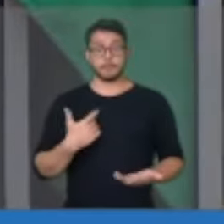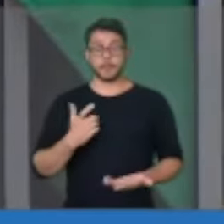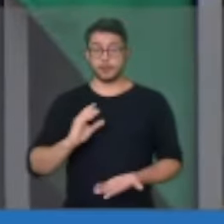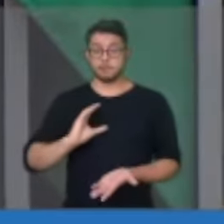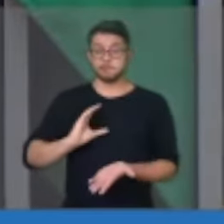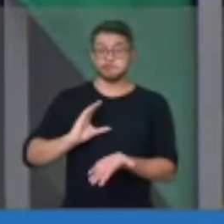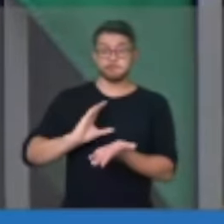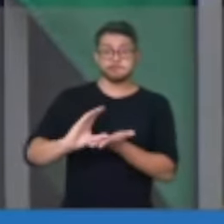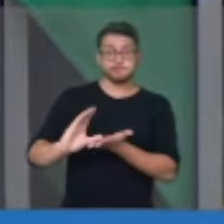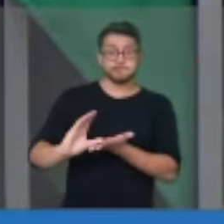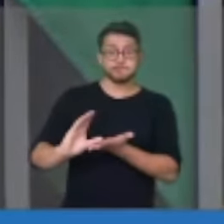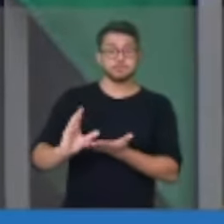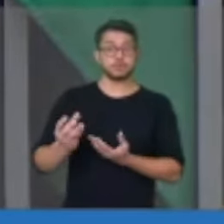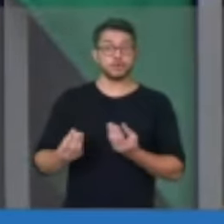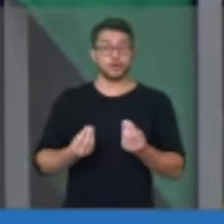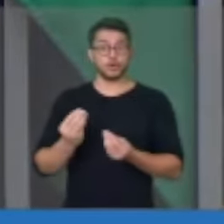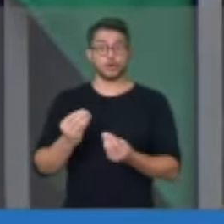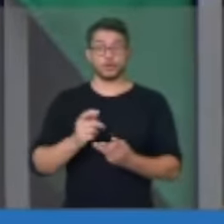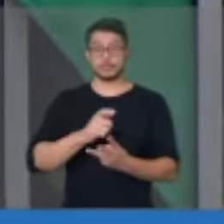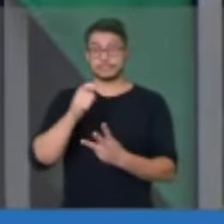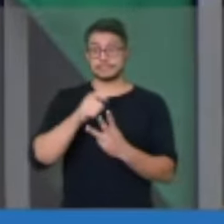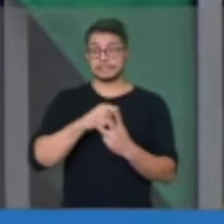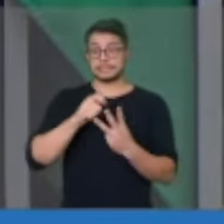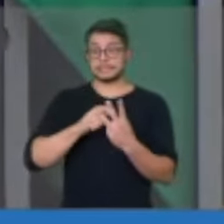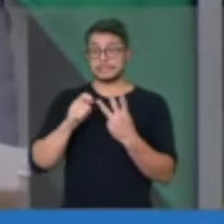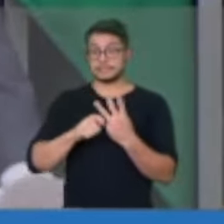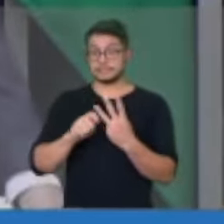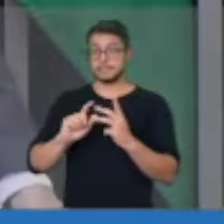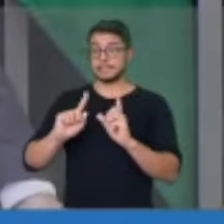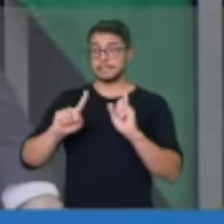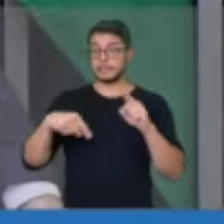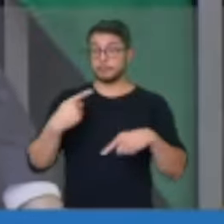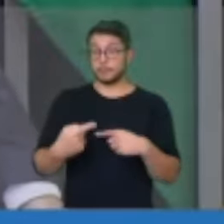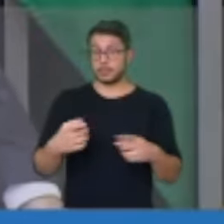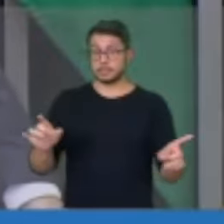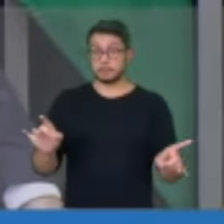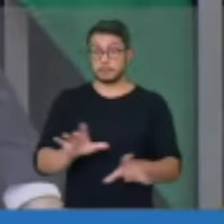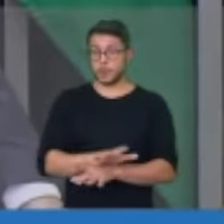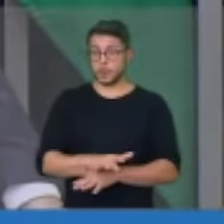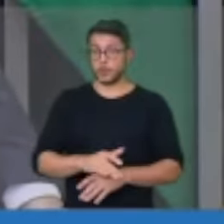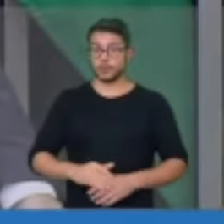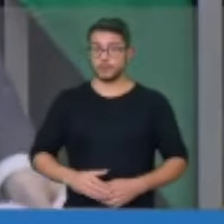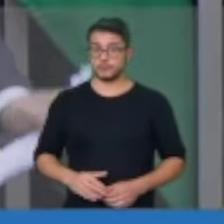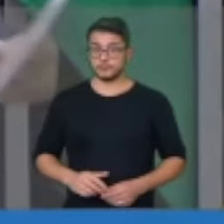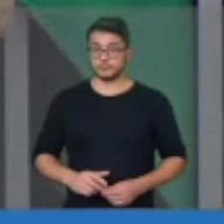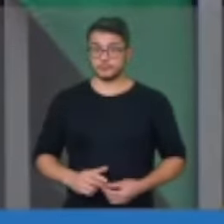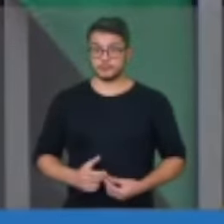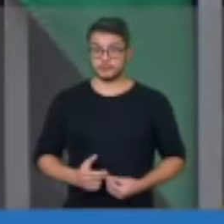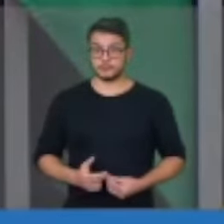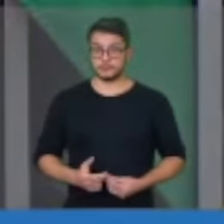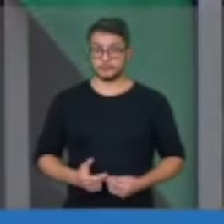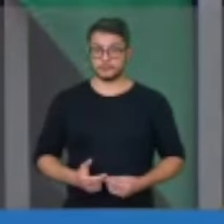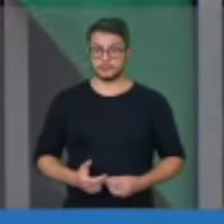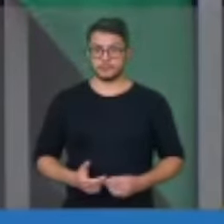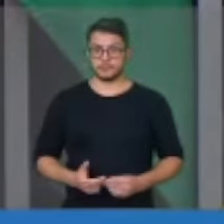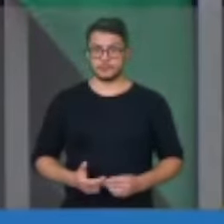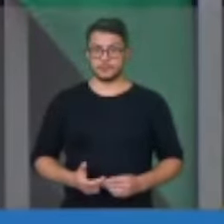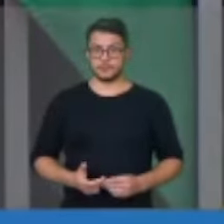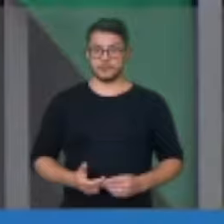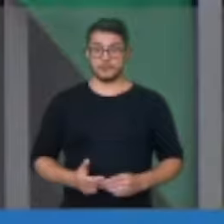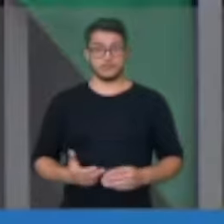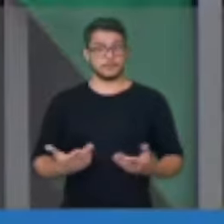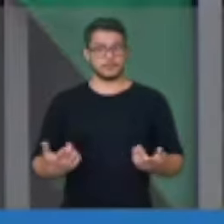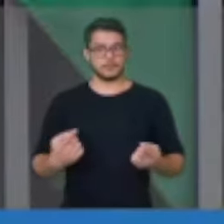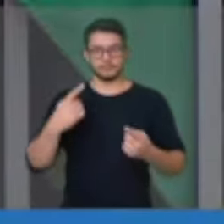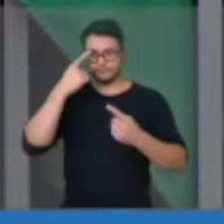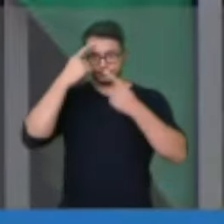colegas, 3 meses depois do 8 de janeiro. Assim, aí saíram da